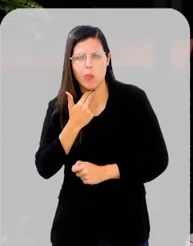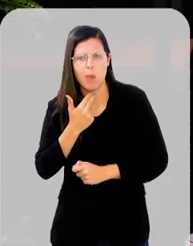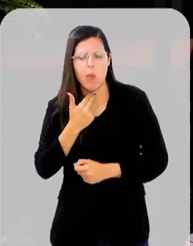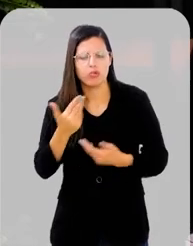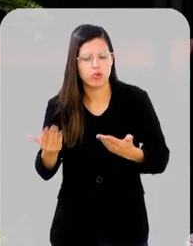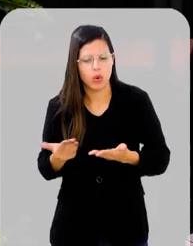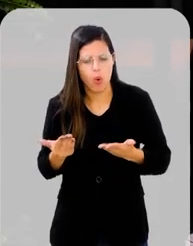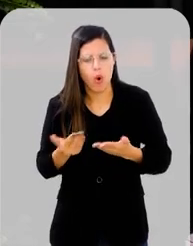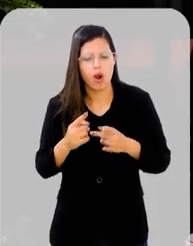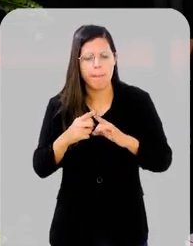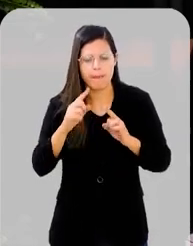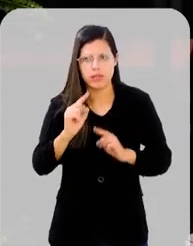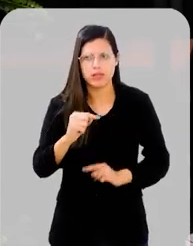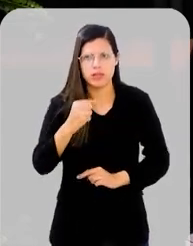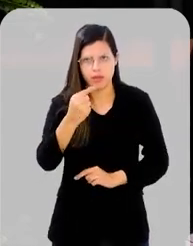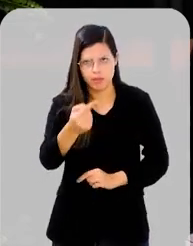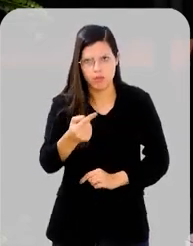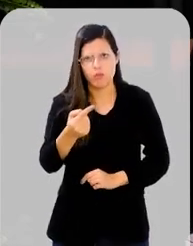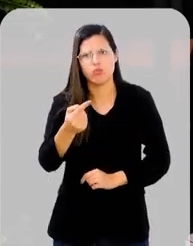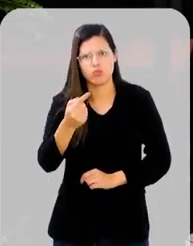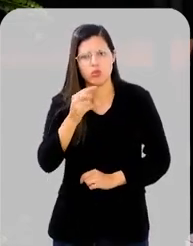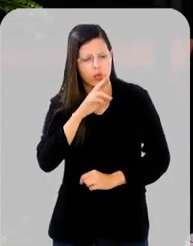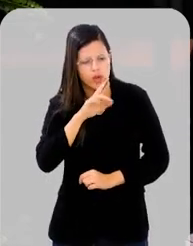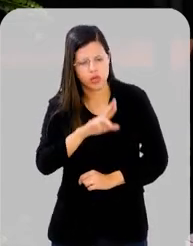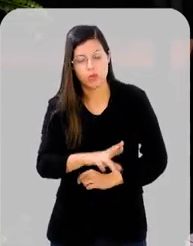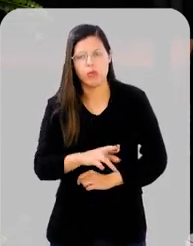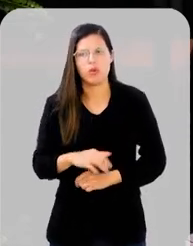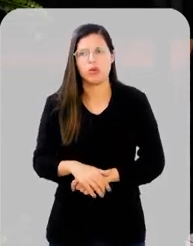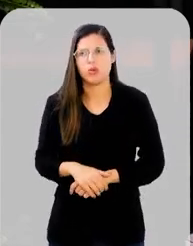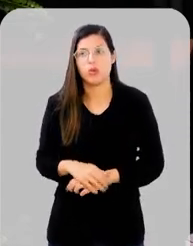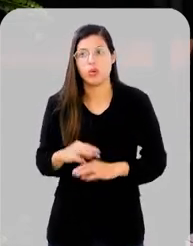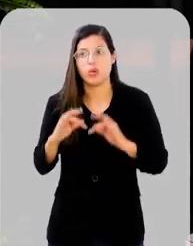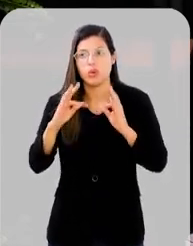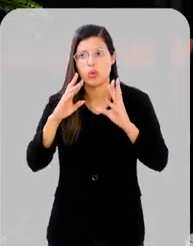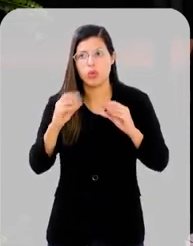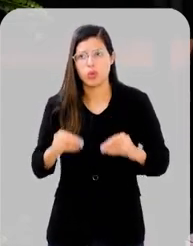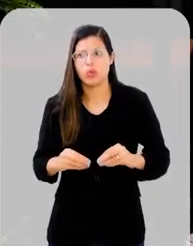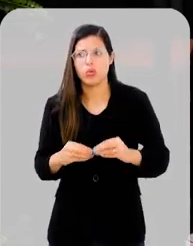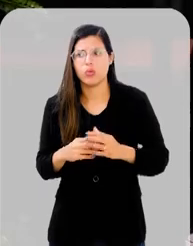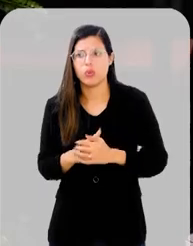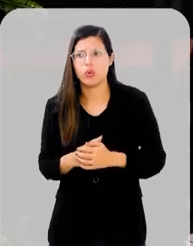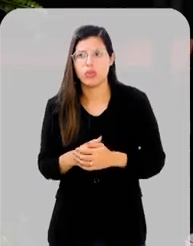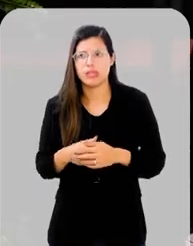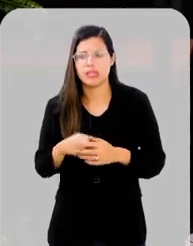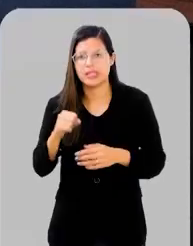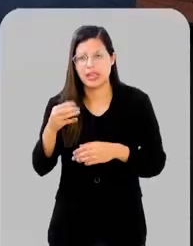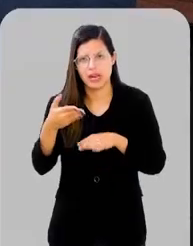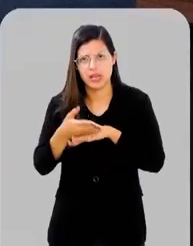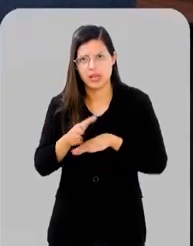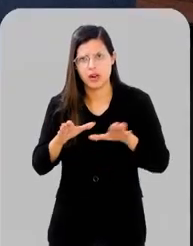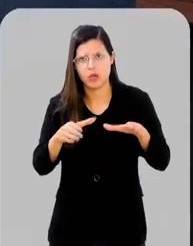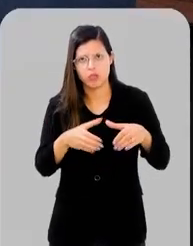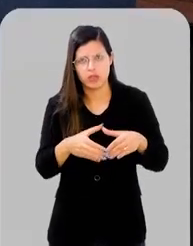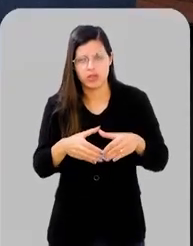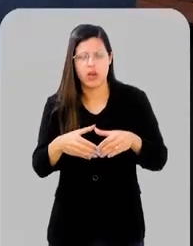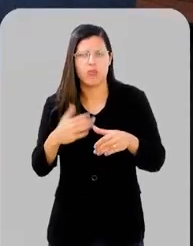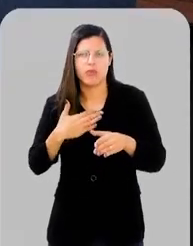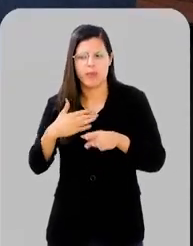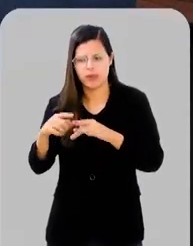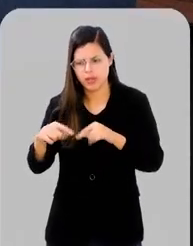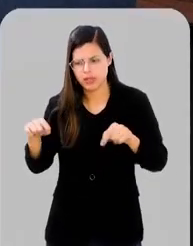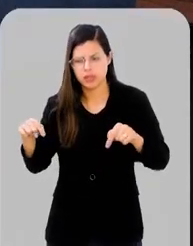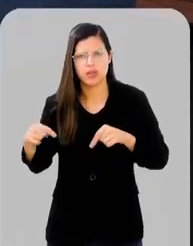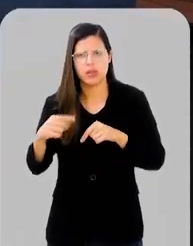agora mas eu vou atender depois eu vou te e e e assim todo mundo que se você entrar na comissão entrar no meu